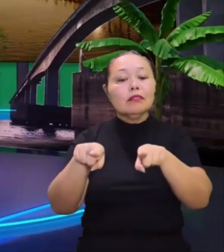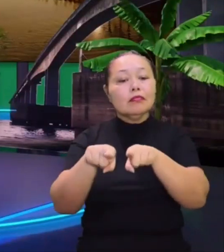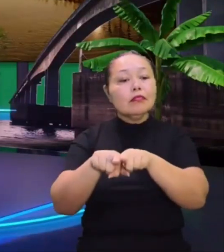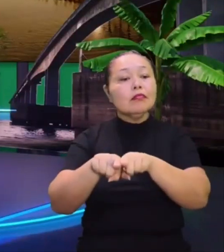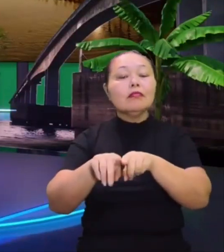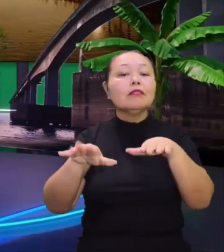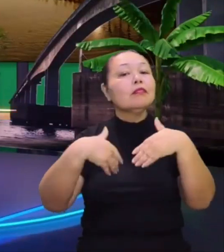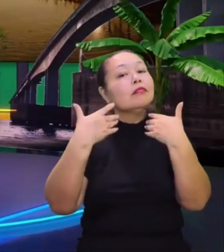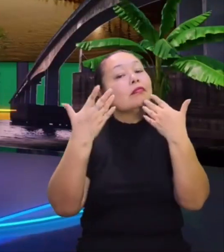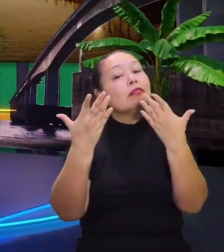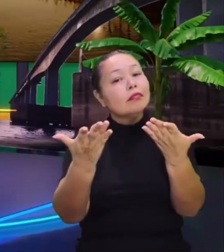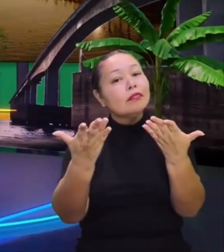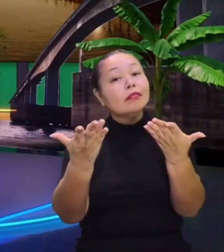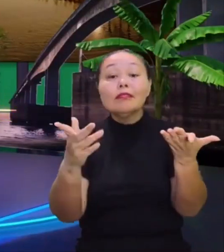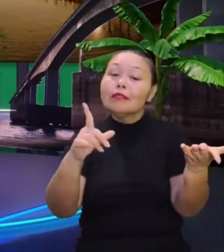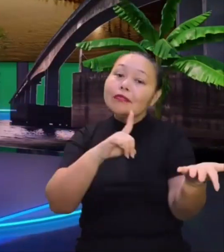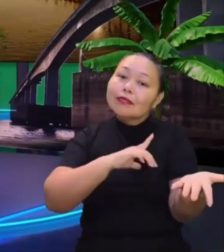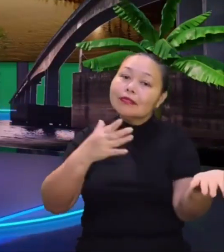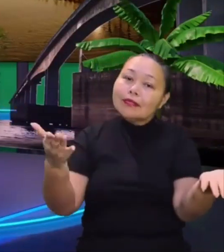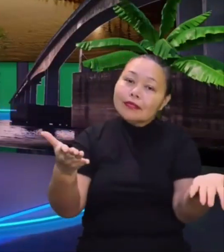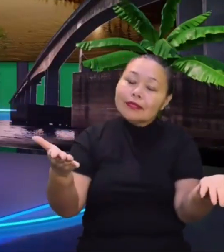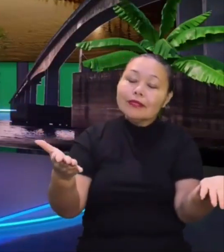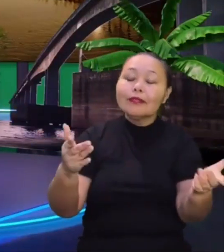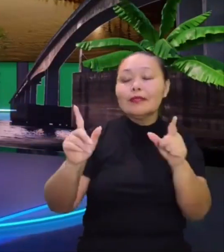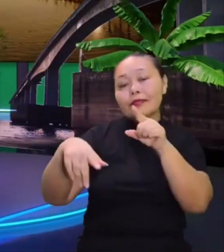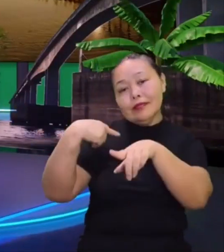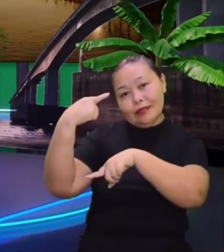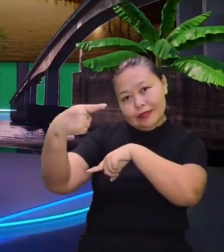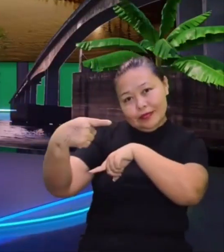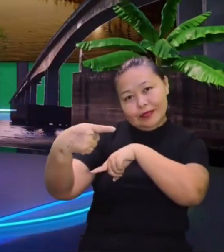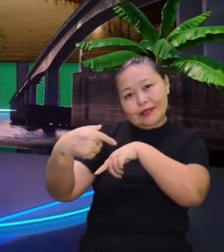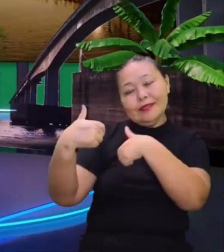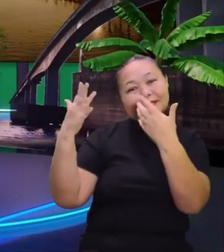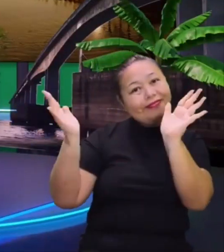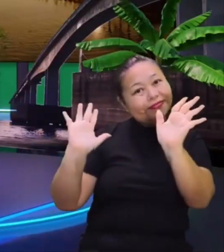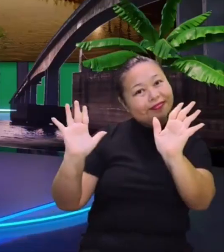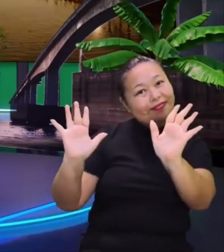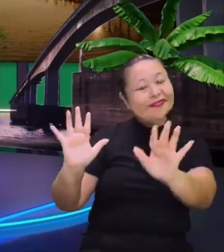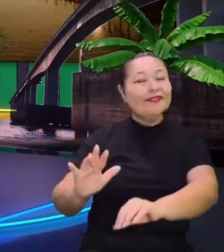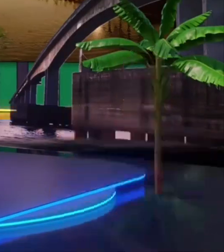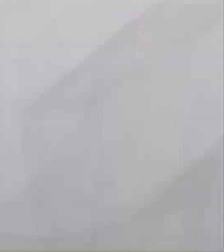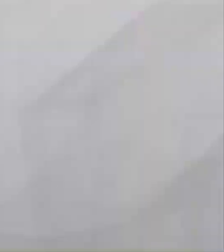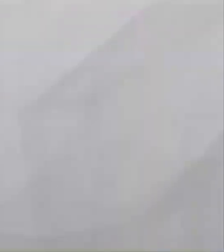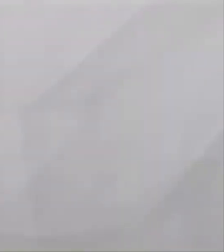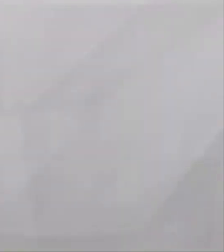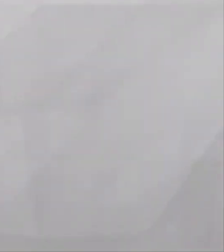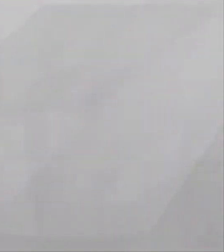Muito bem. Queridos, era o que tínhamos para o momento. Até a próxima. Tchau. Tchau.